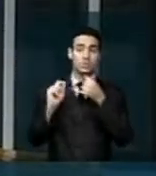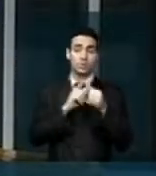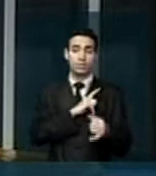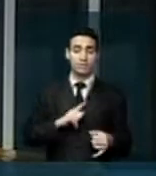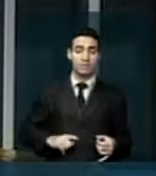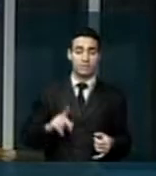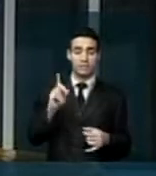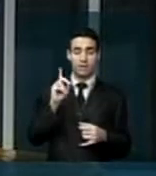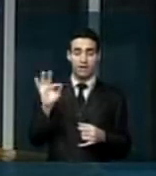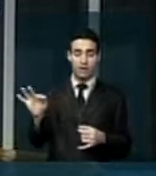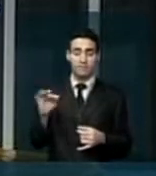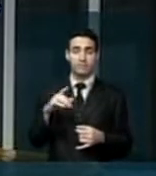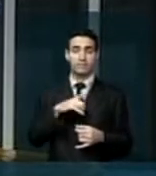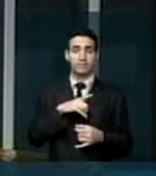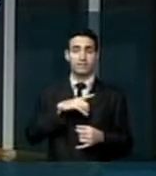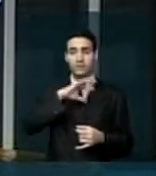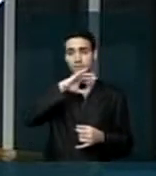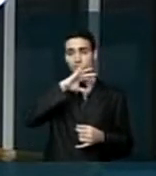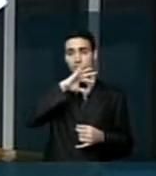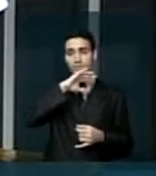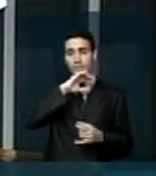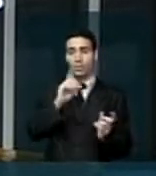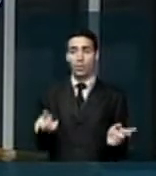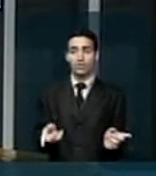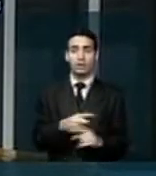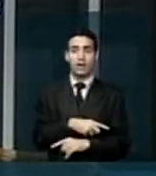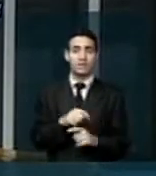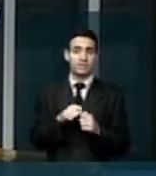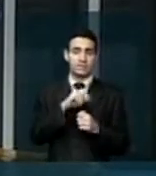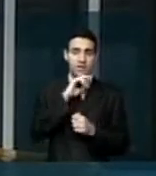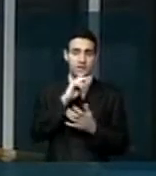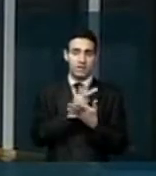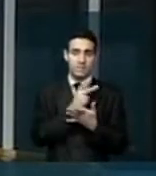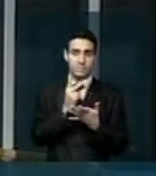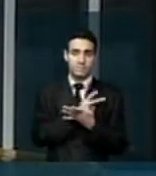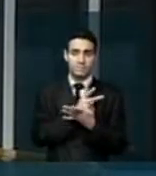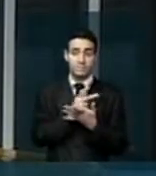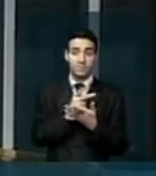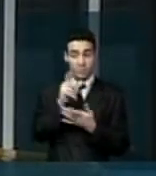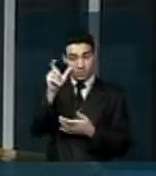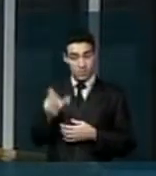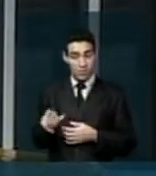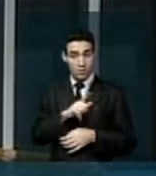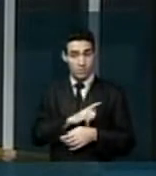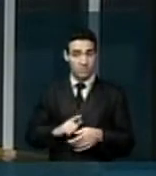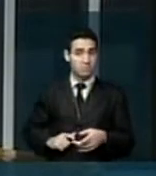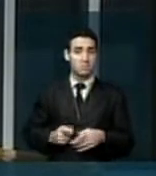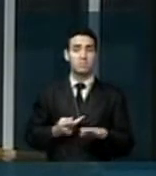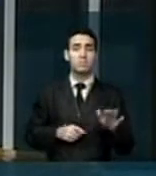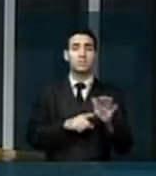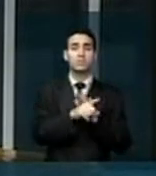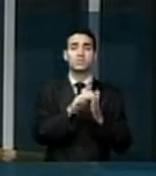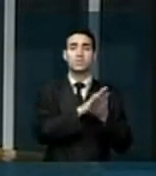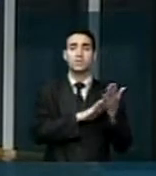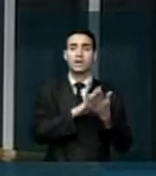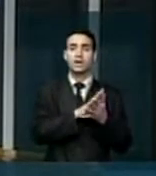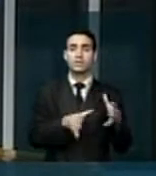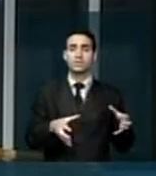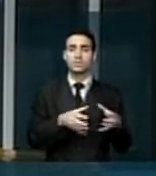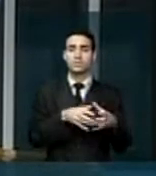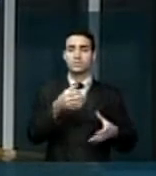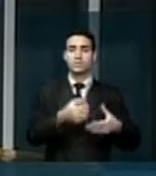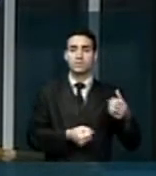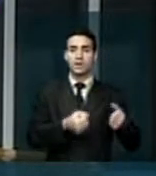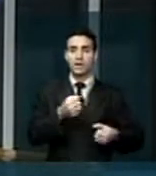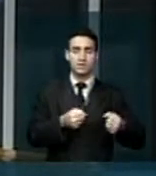Federal caminha na contramão. Bom, ele não consultou o setor produtivo leiteiro do